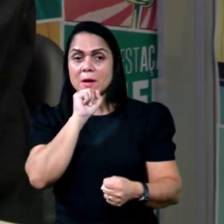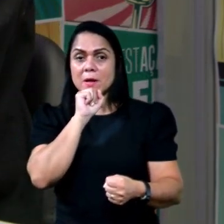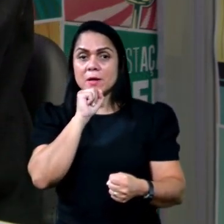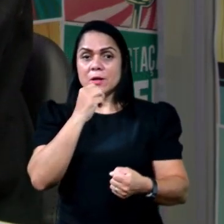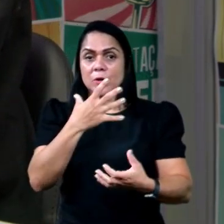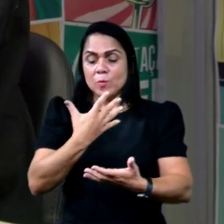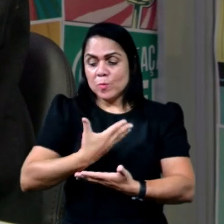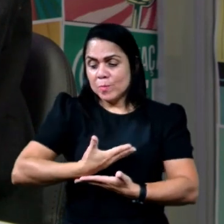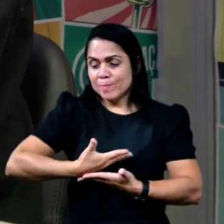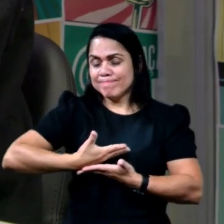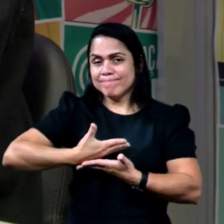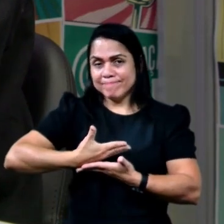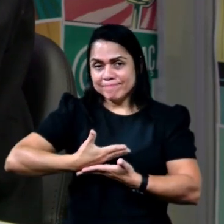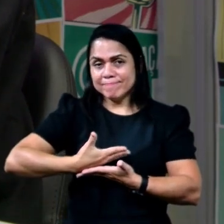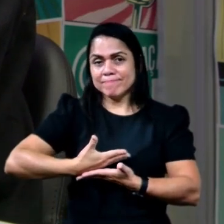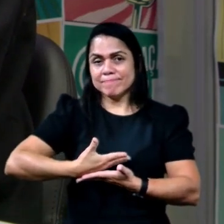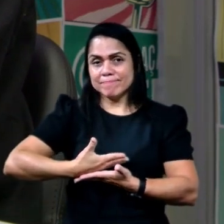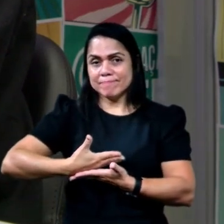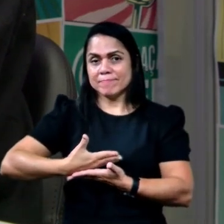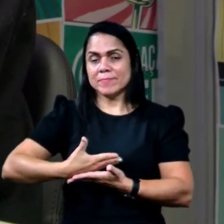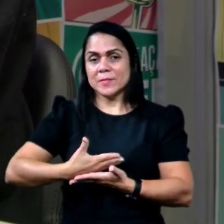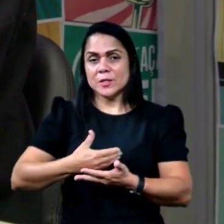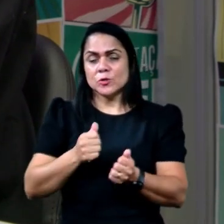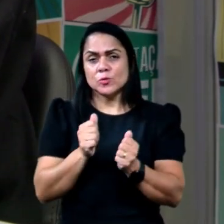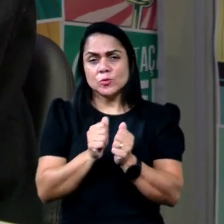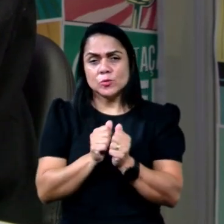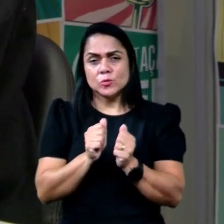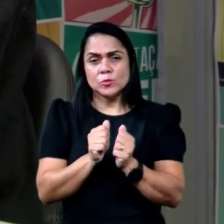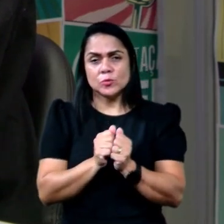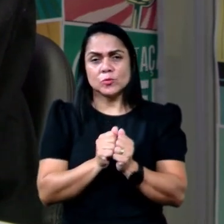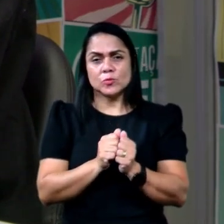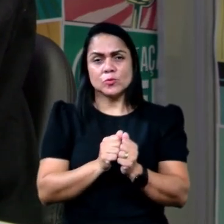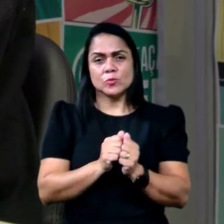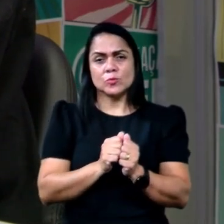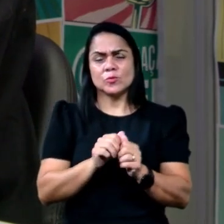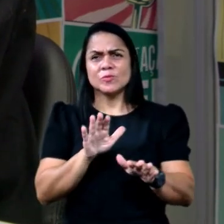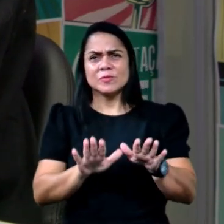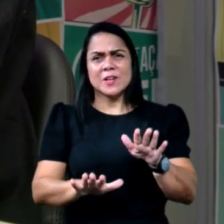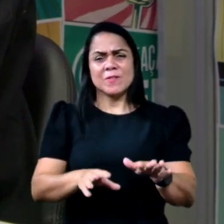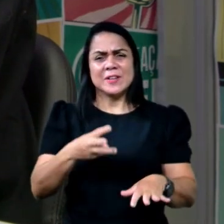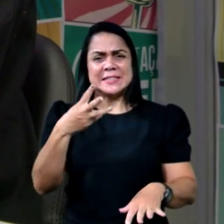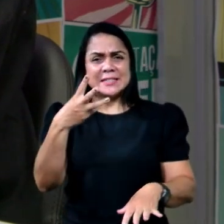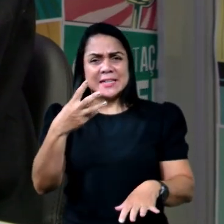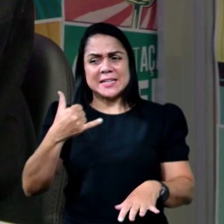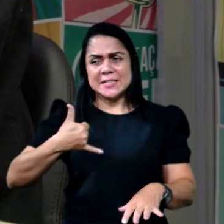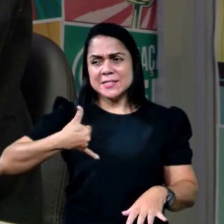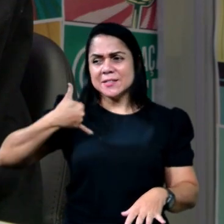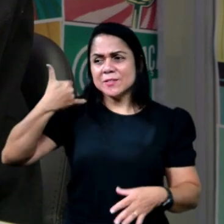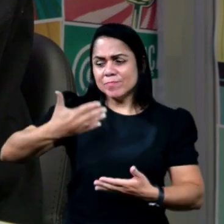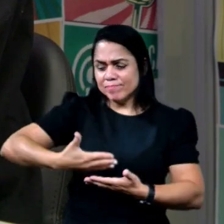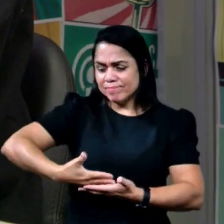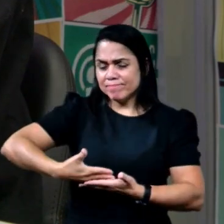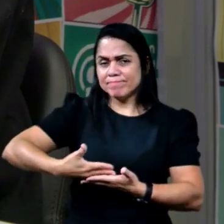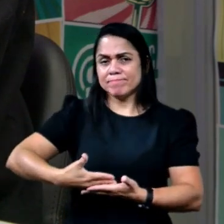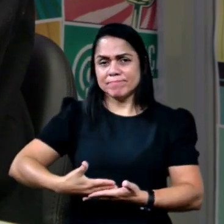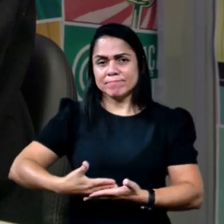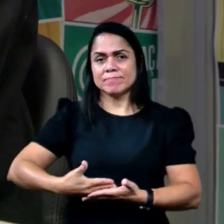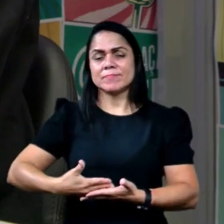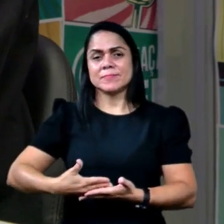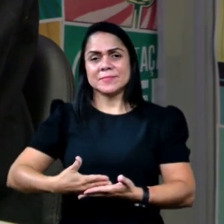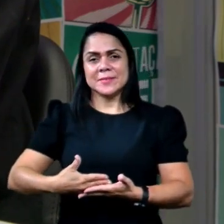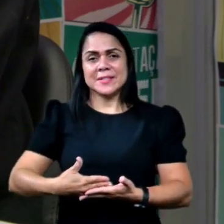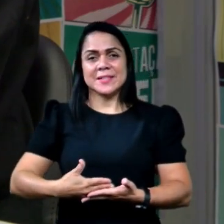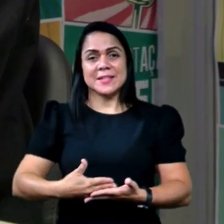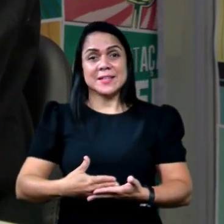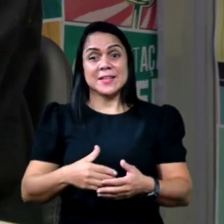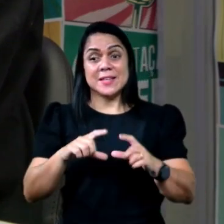ombro, pequena, talvez uns 3 anos, muito cedo, e uma plaquinha para fazer um